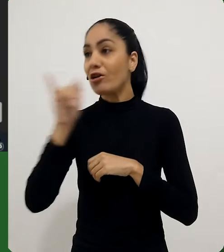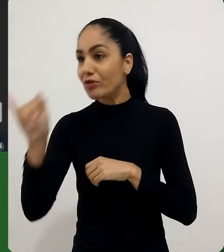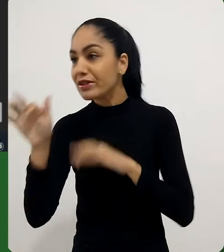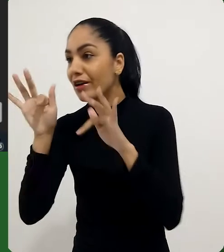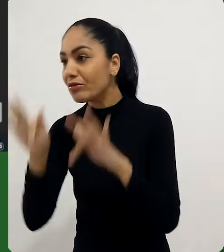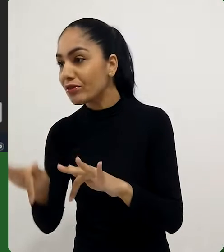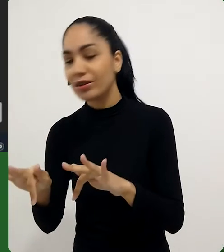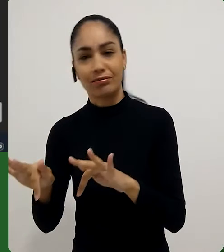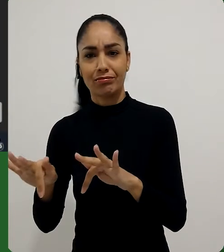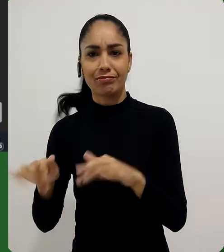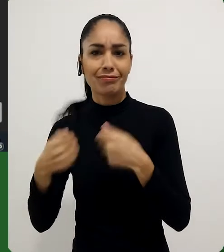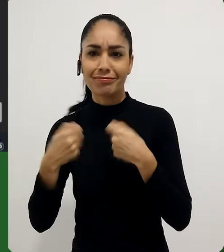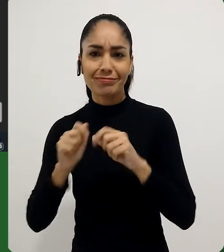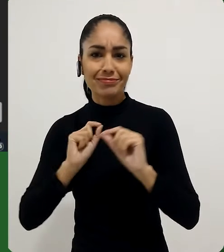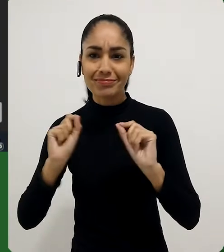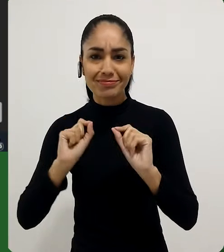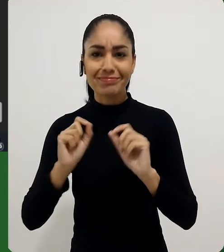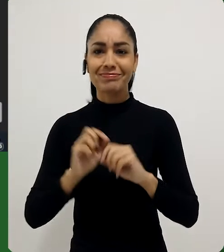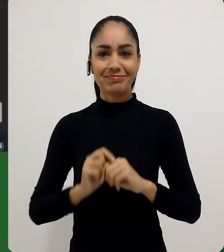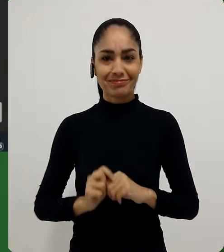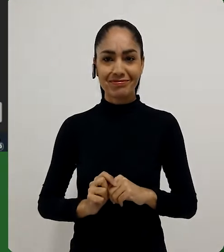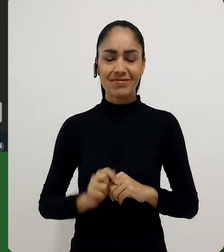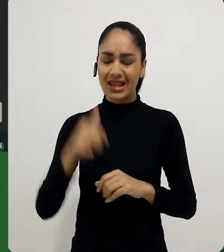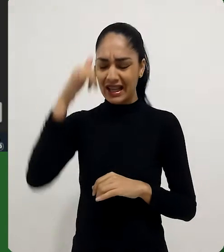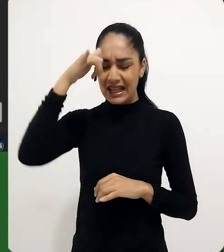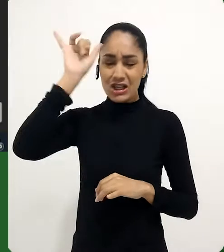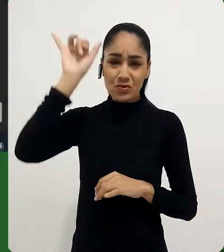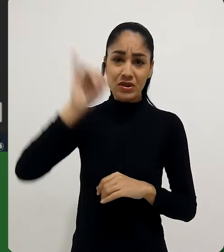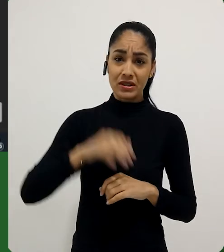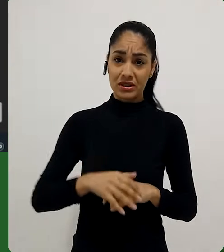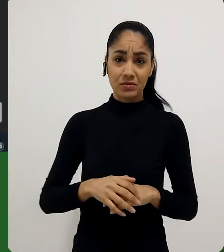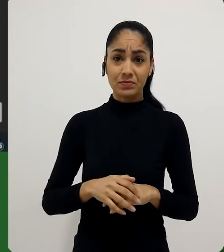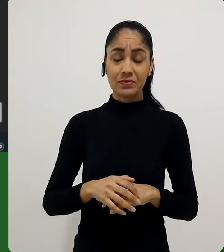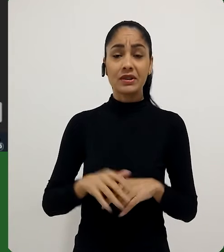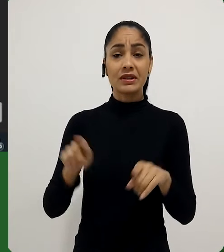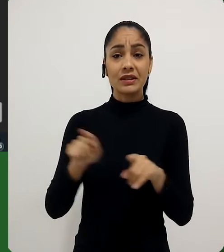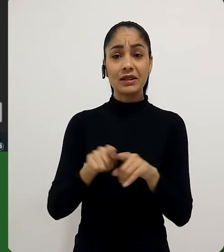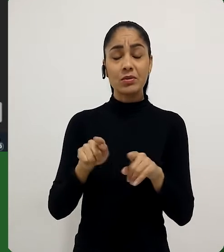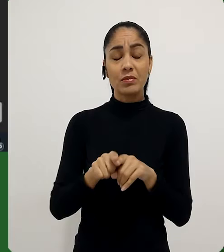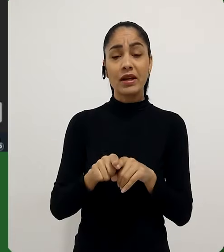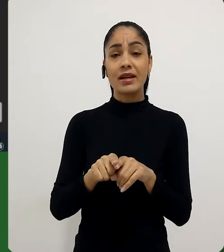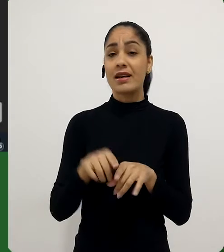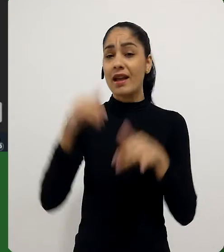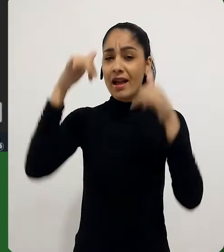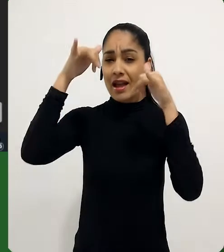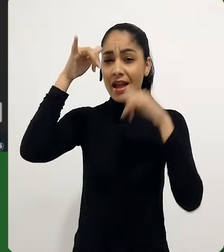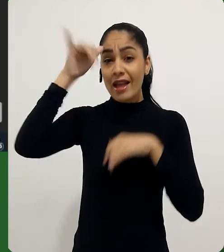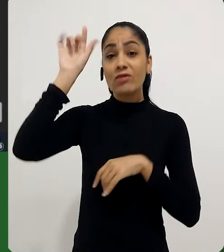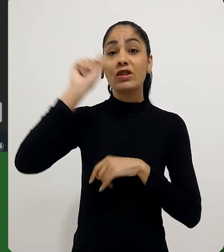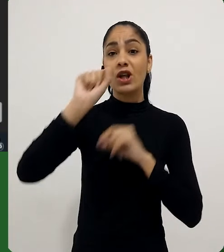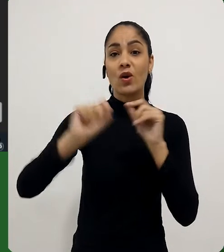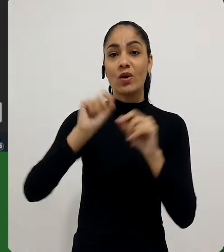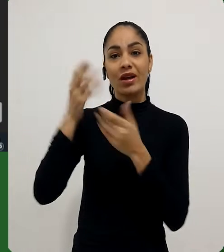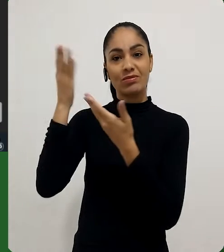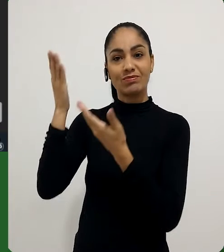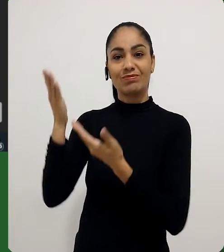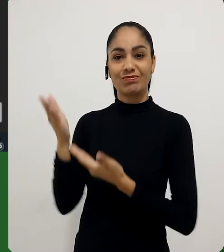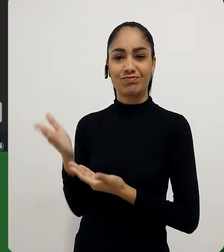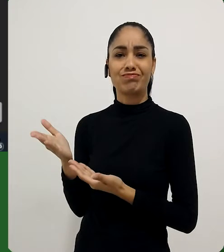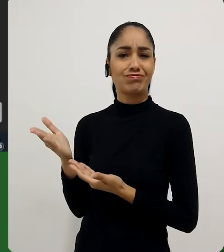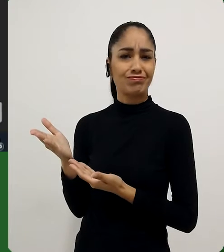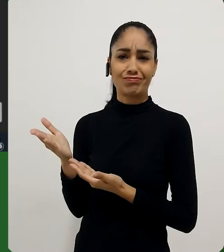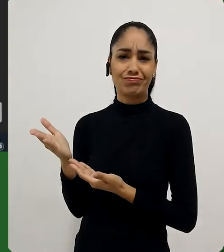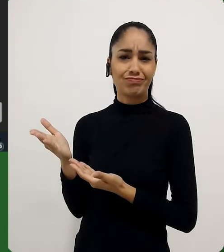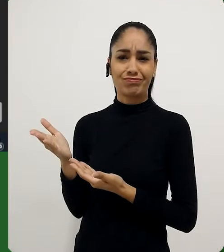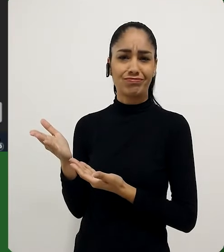Então, não precisa avisar que vai encerrar, né? Então, você deve evitar expressões como